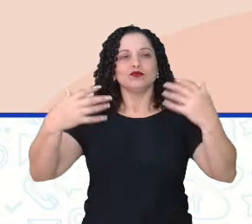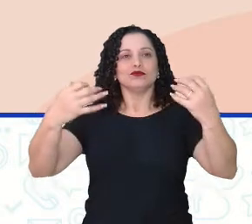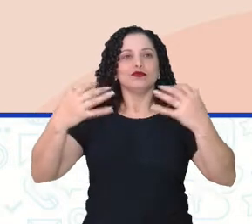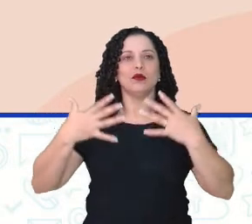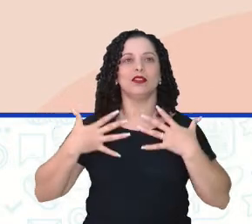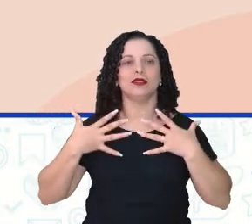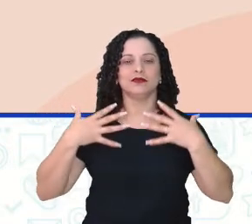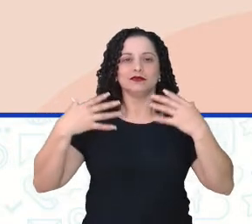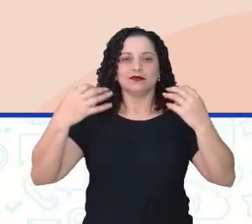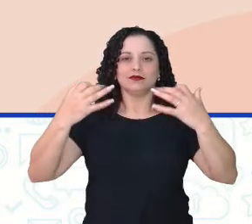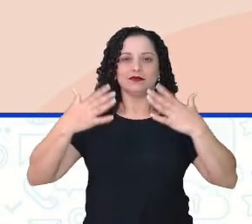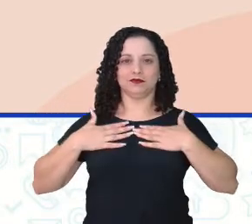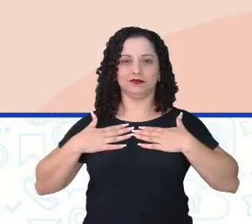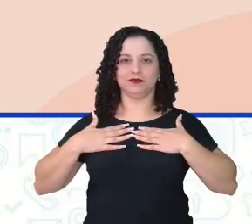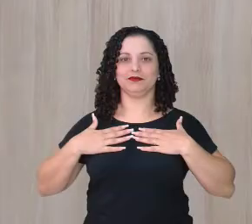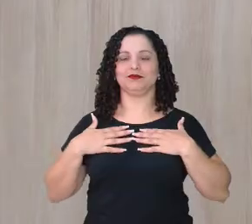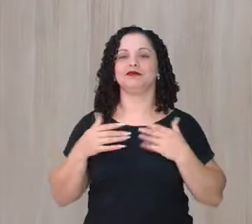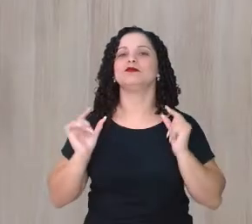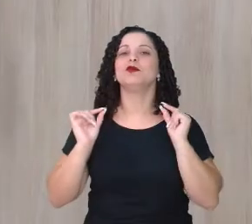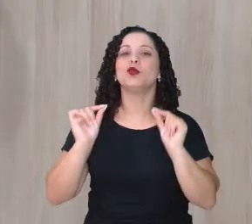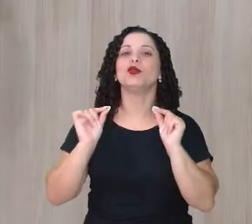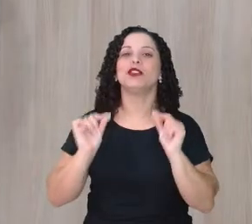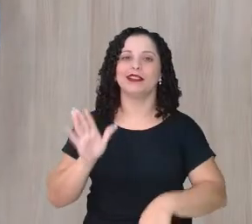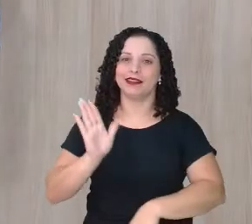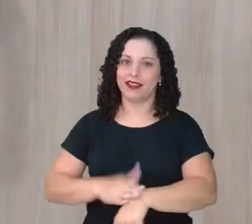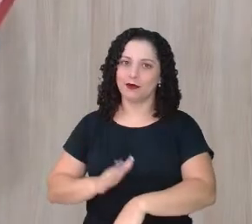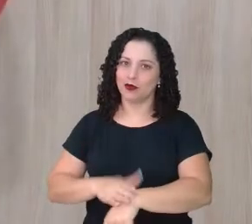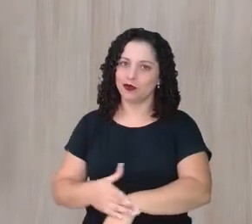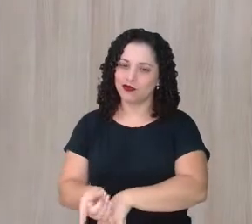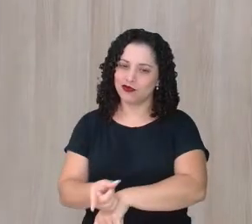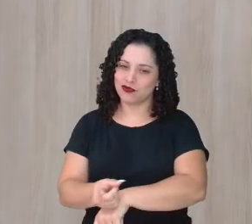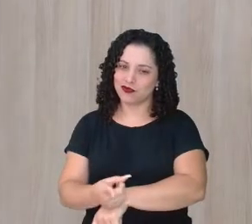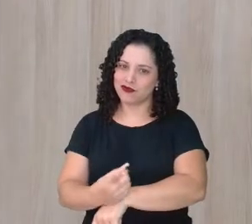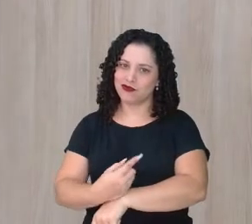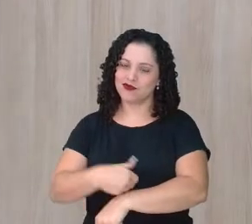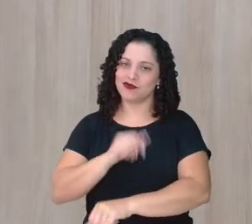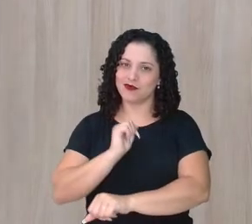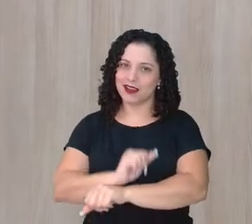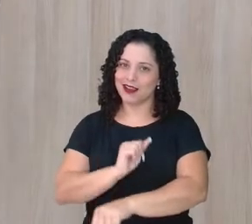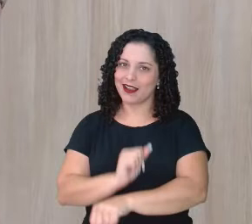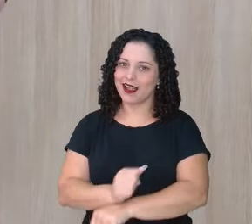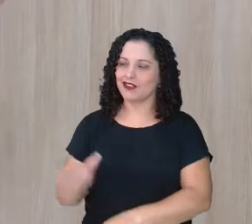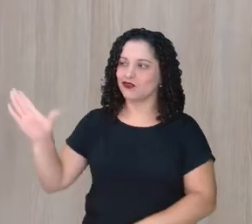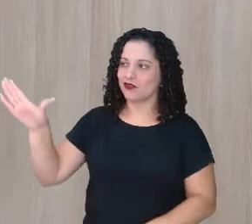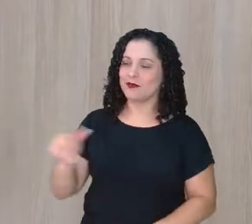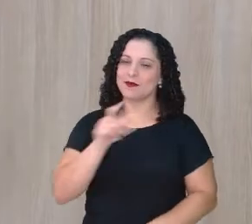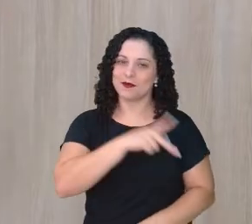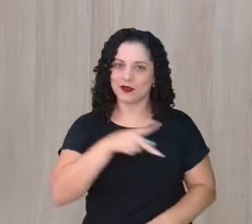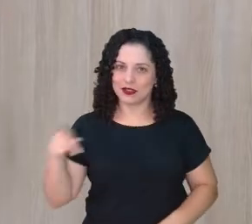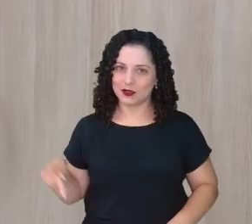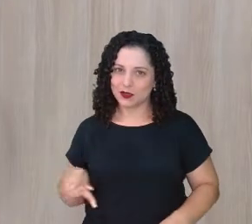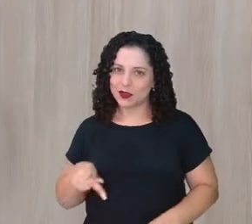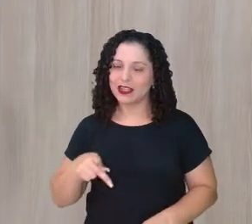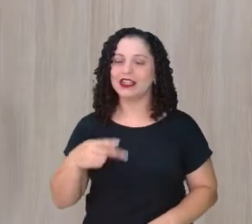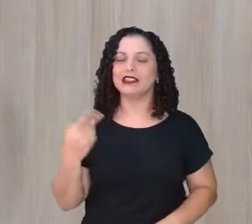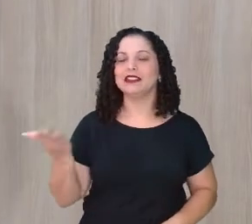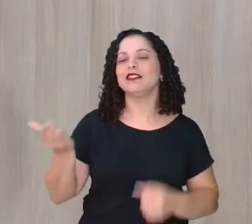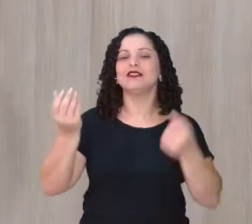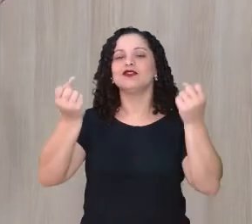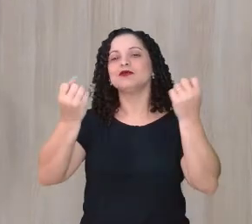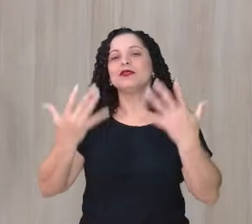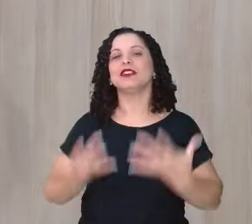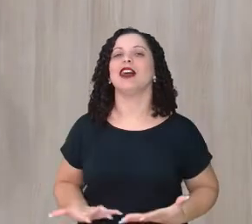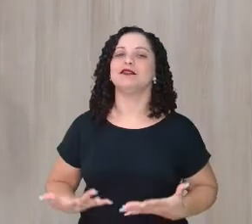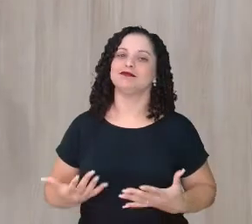Hein, pessoal? Então, vou dar aqui um tempinho, vou chamar a professora Cláudia e ela vai dizer para a gente,